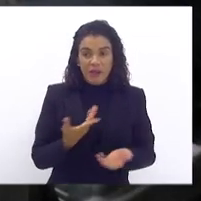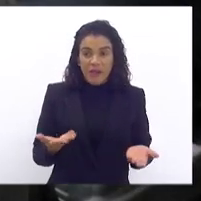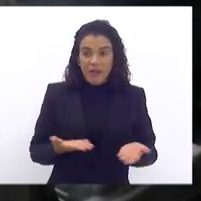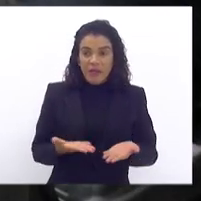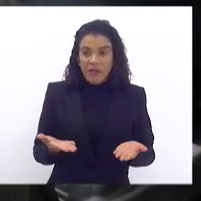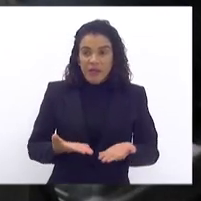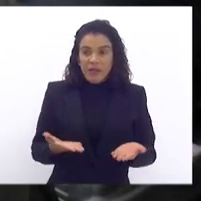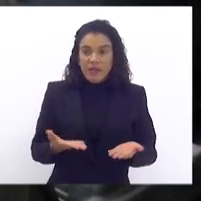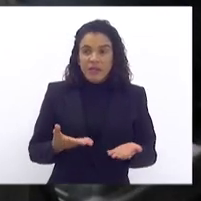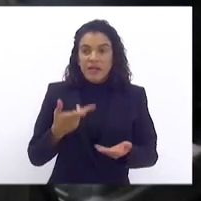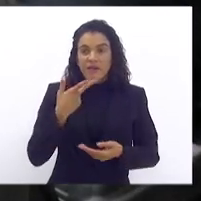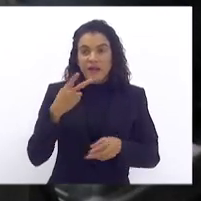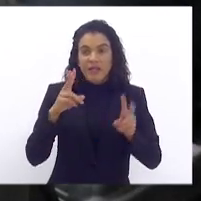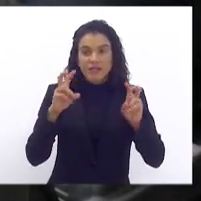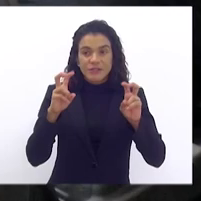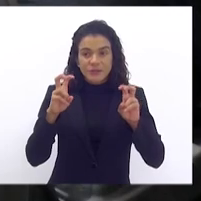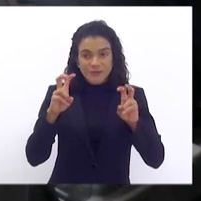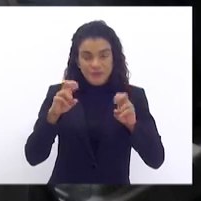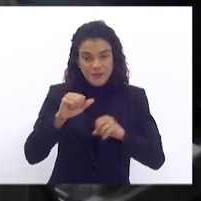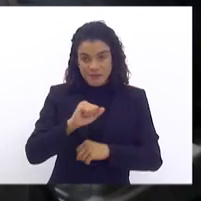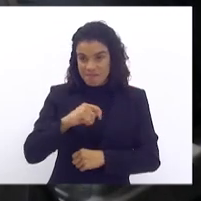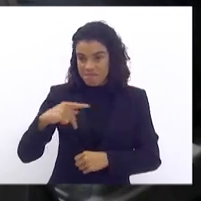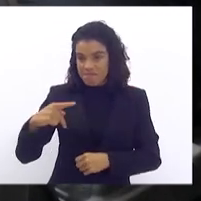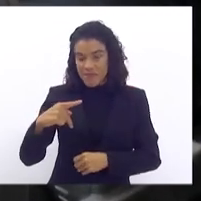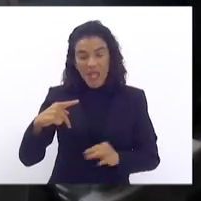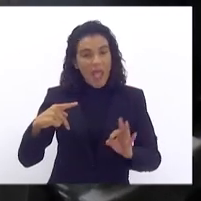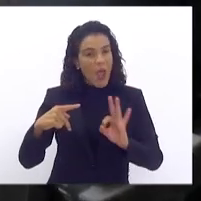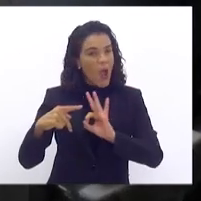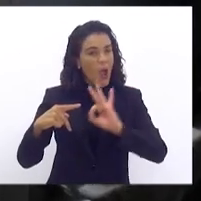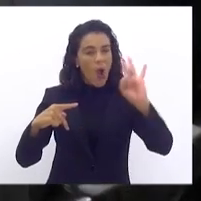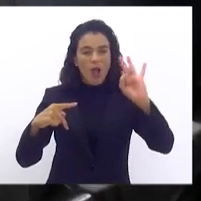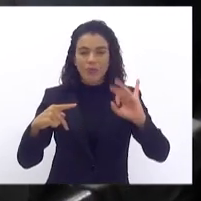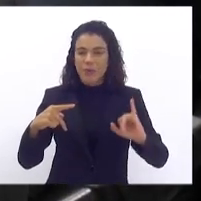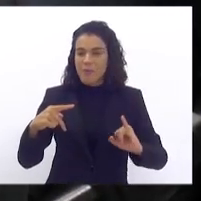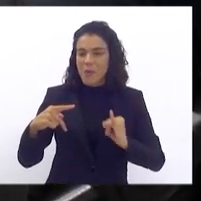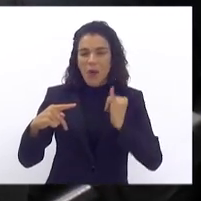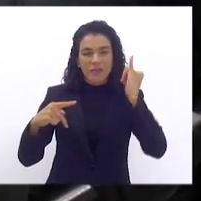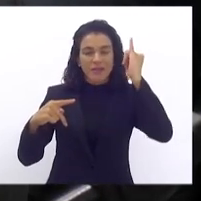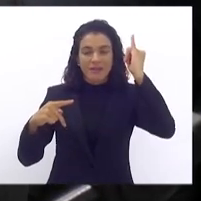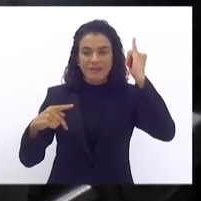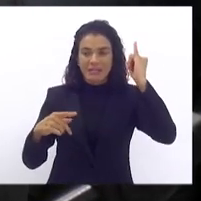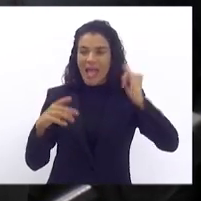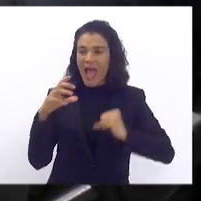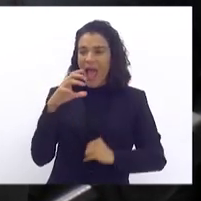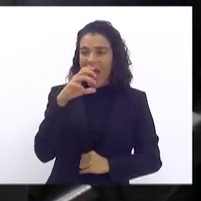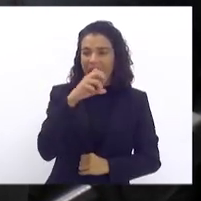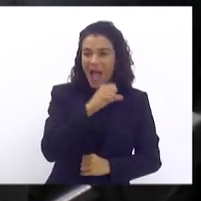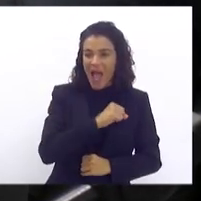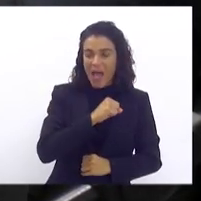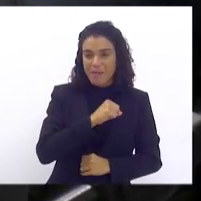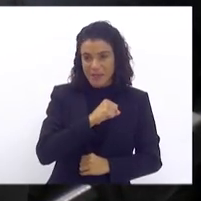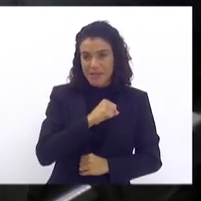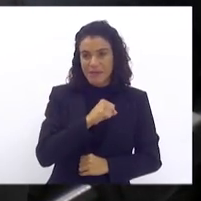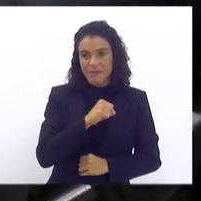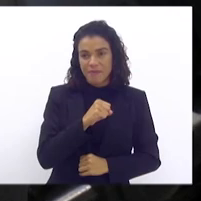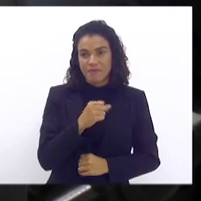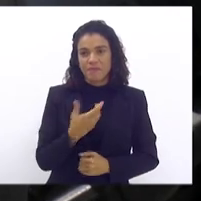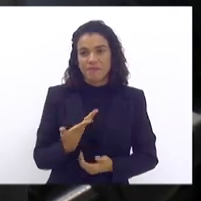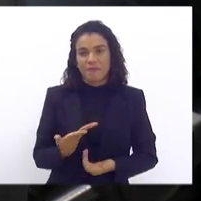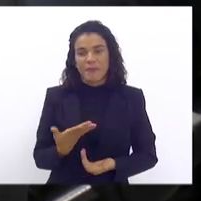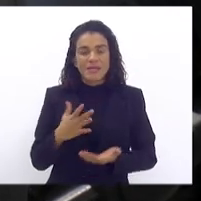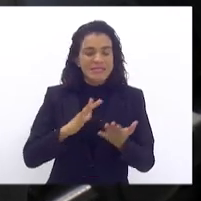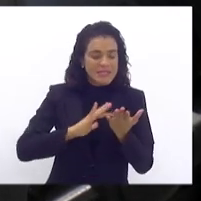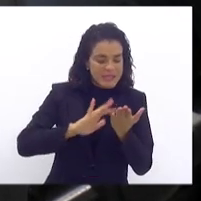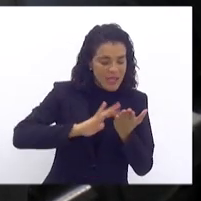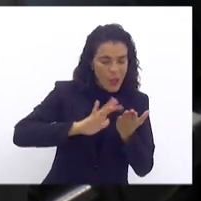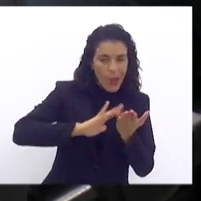aí falando do aplicativo, que é uma ferramenta super importante, uma ferramenta rápida, célere, de qualquer dispositivo eletrônico,